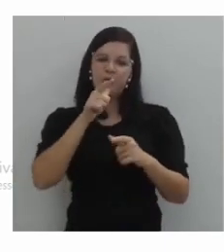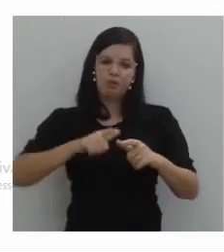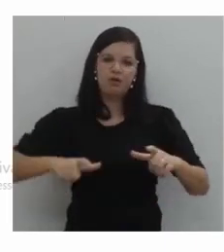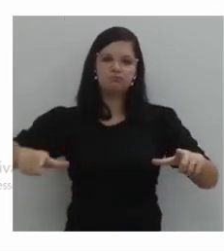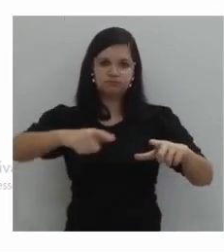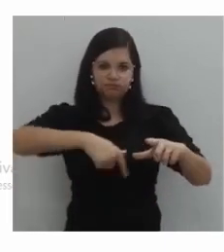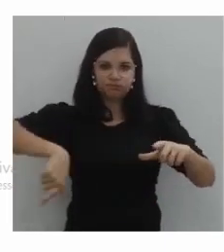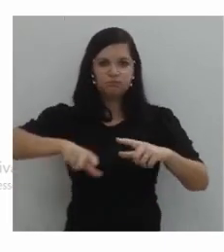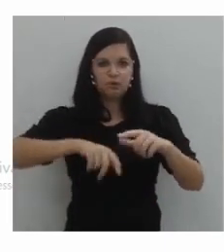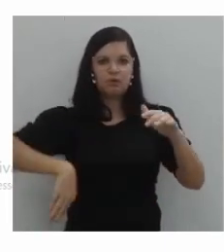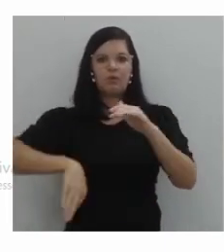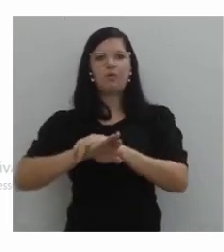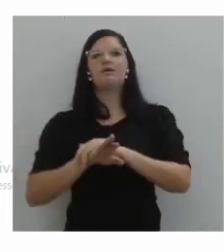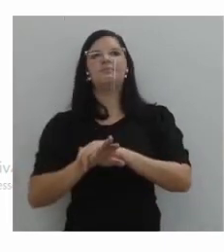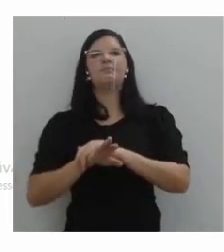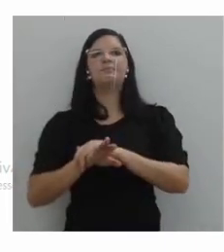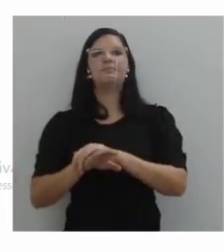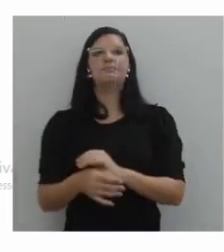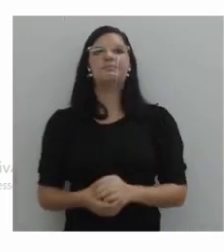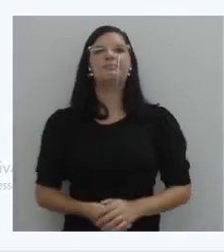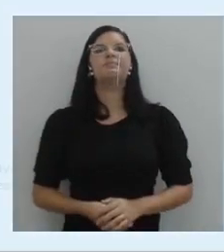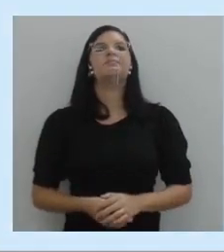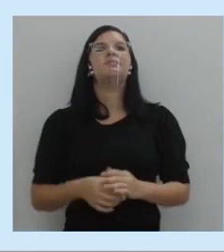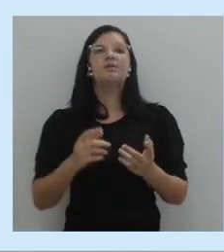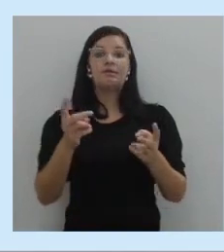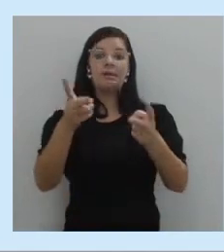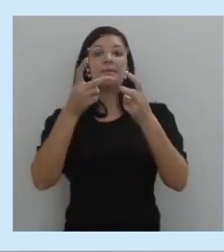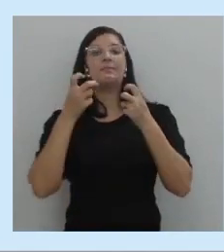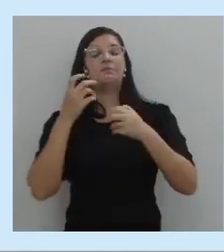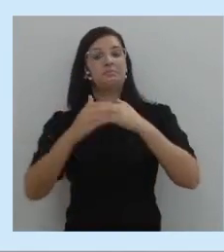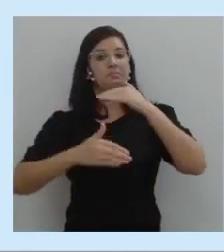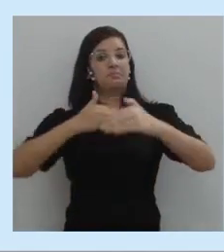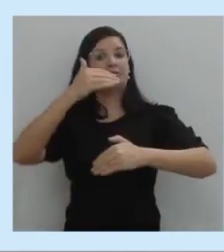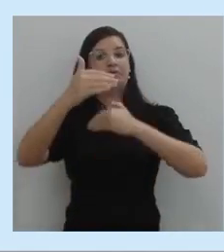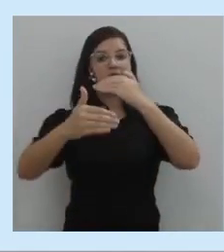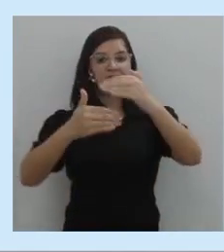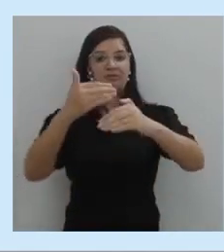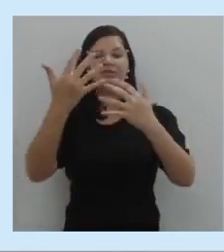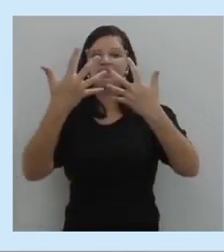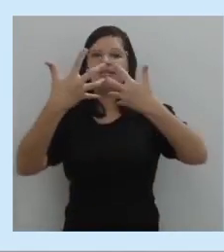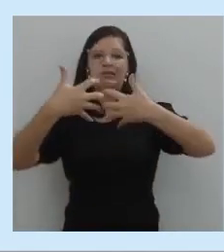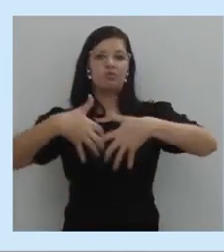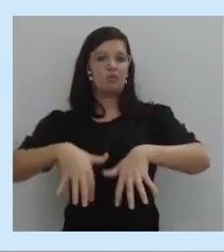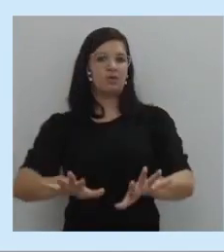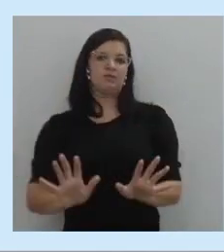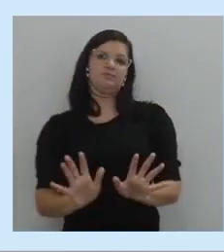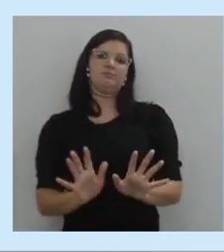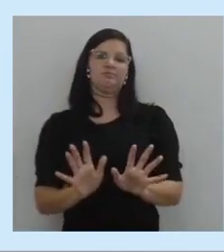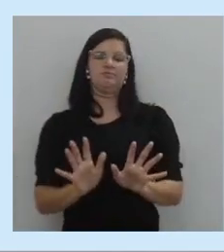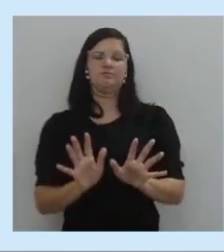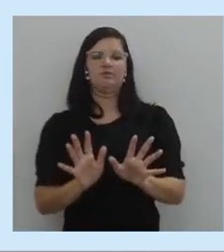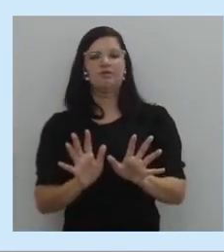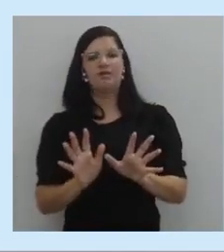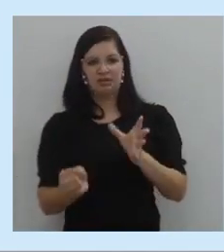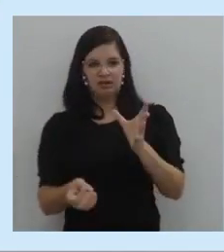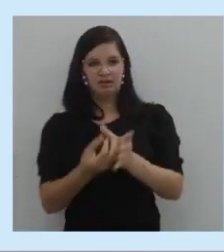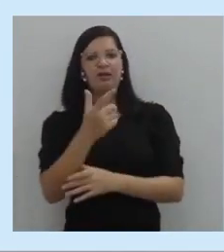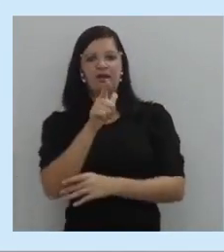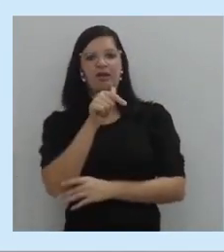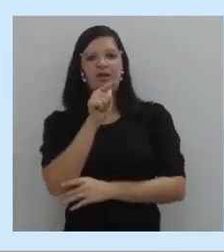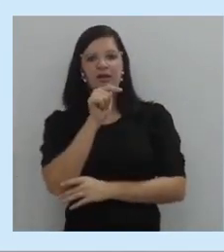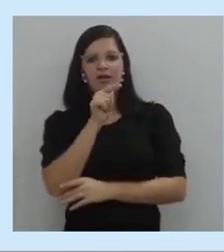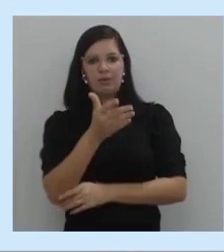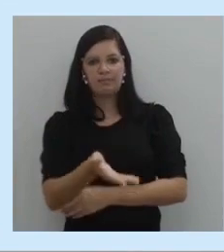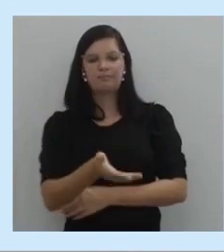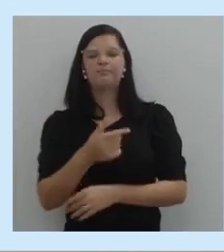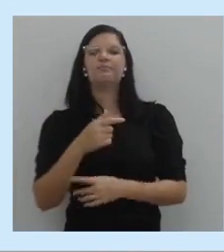ela é armazenada, tá? Olha para mim, gente. Então estamos vendo que é um processo altamente natural, tá? A formação desses